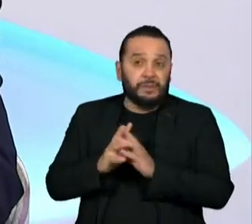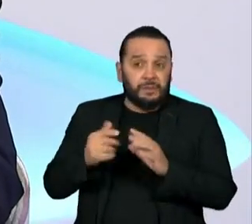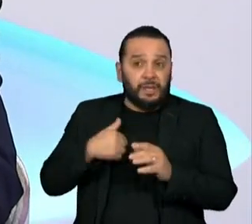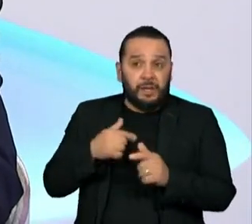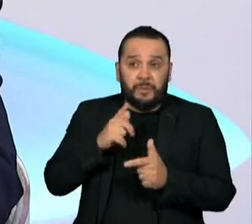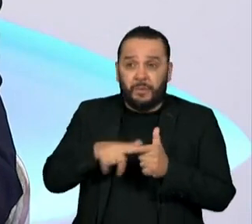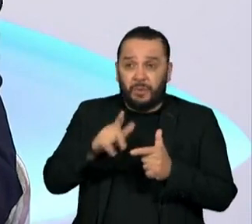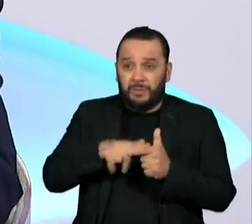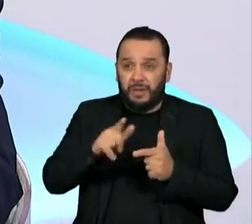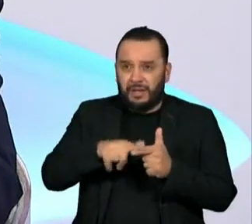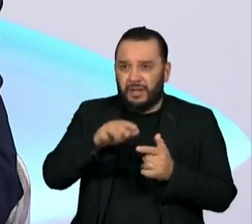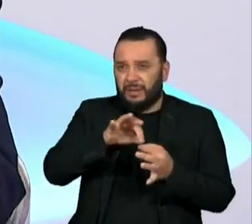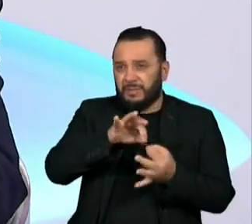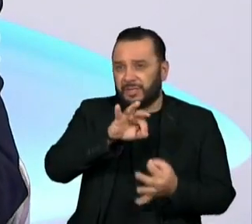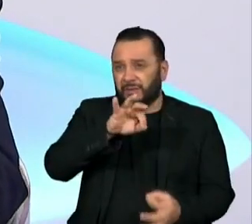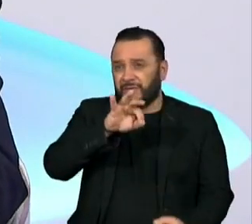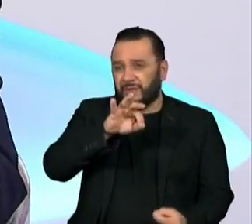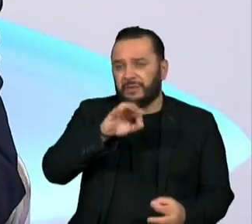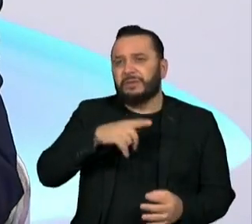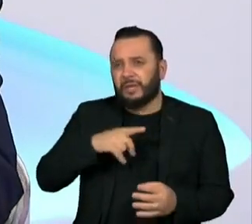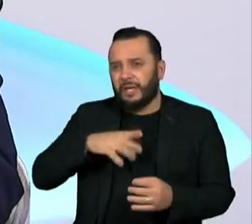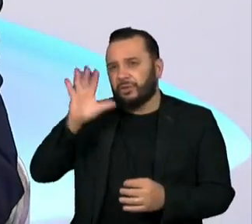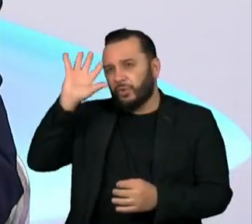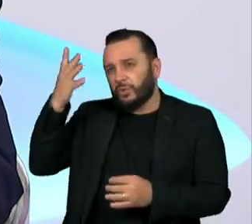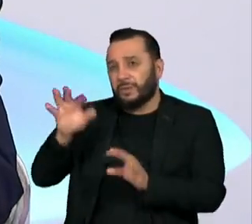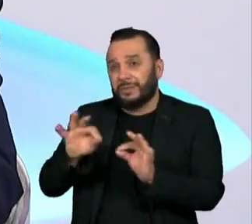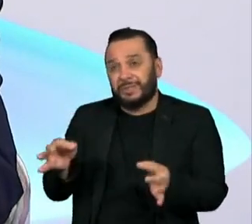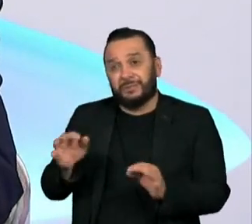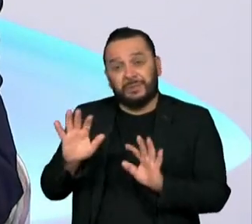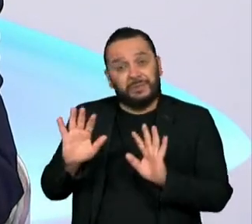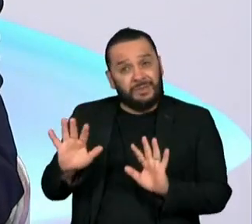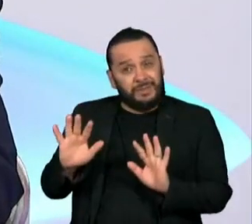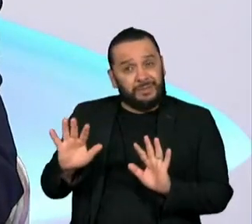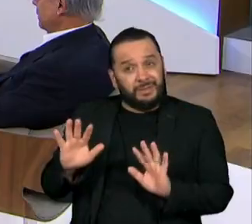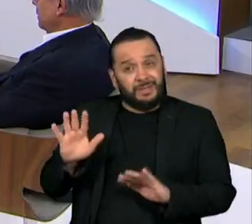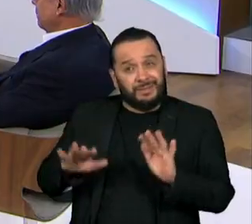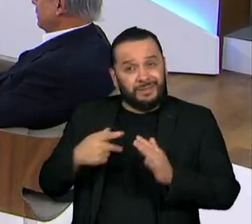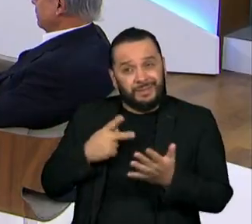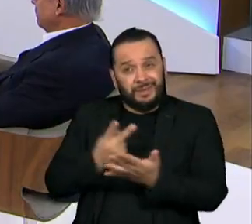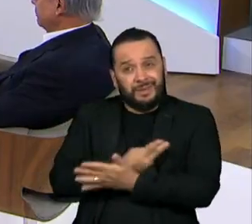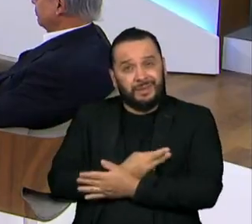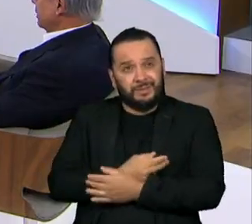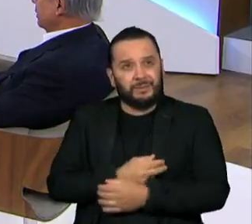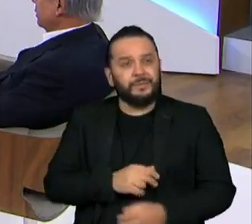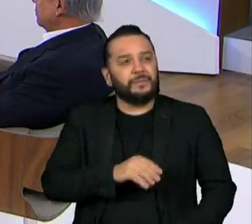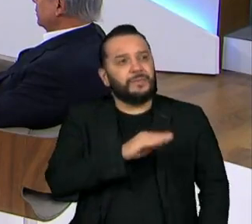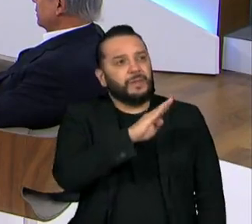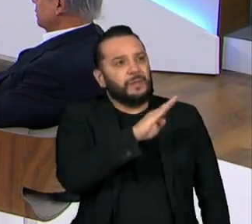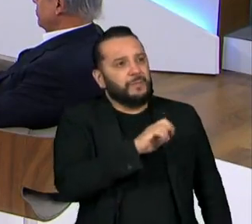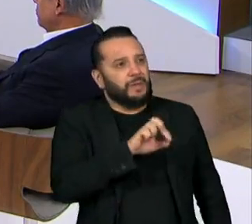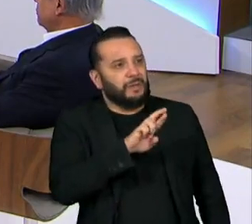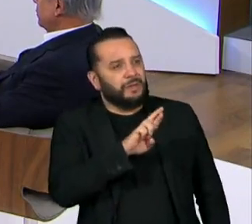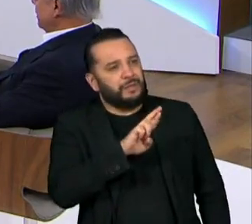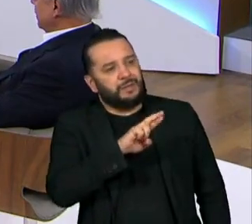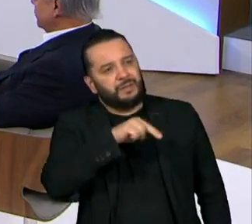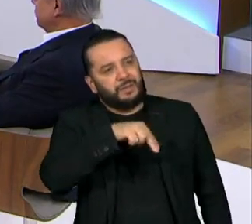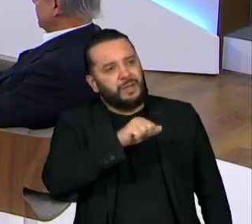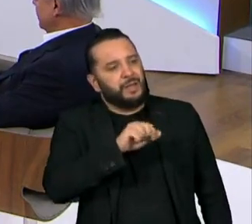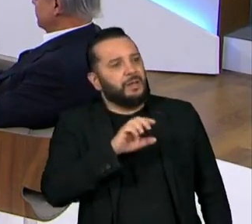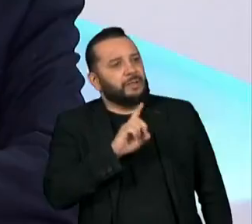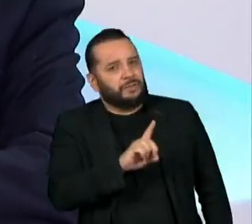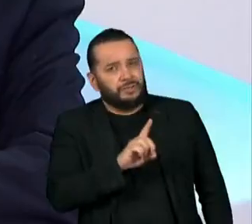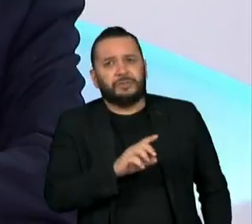problema complexo existe uma solução simples se ela costuma tá equivocado né Machado Bernardo up o que o senhor acha que é uma das Crianças